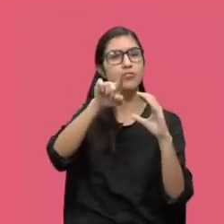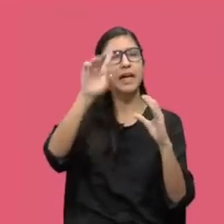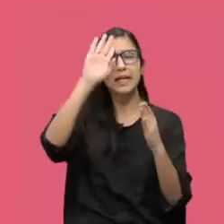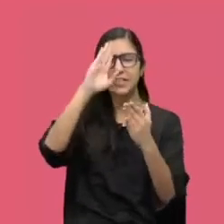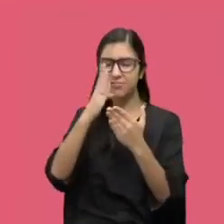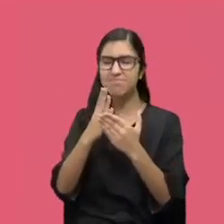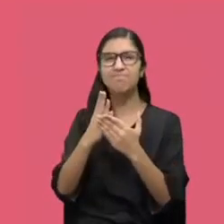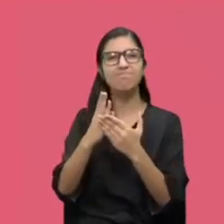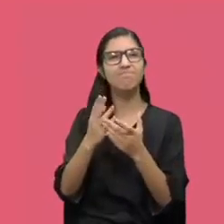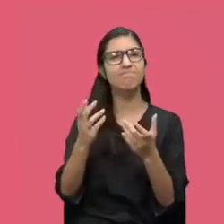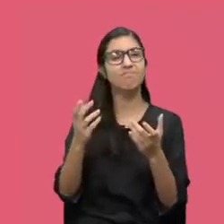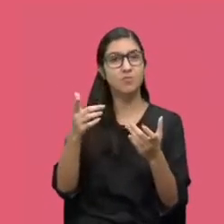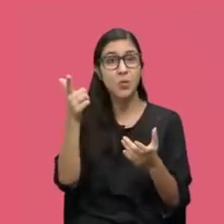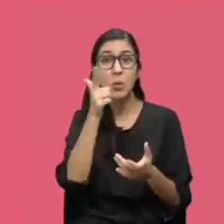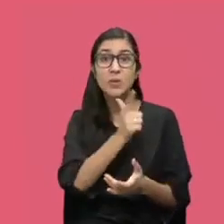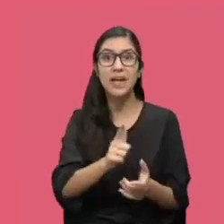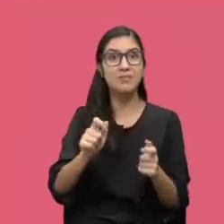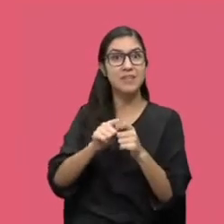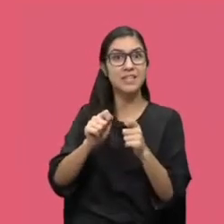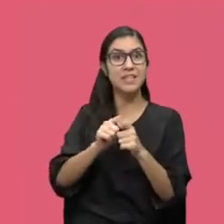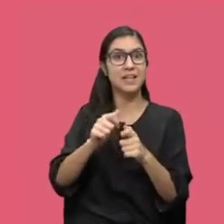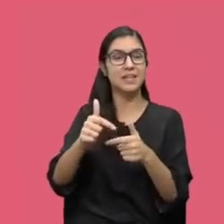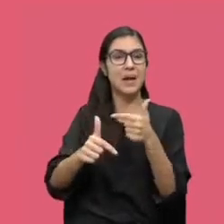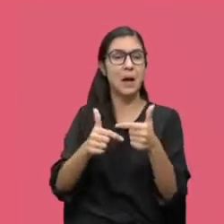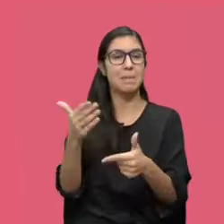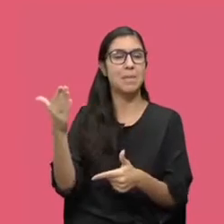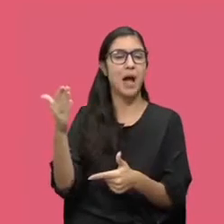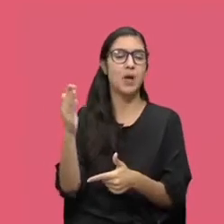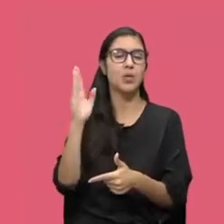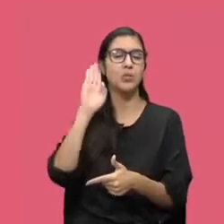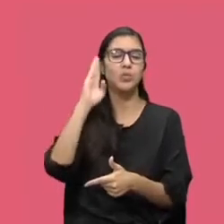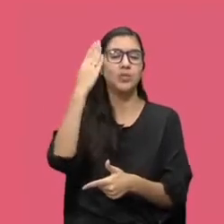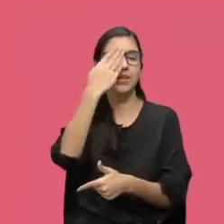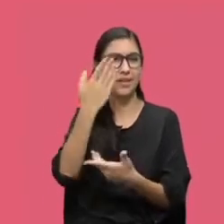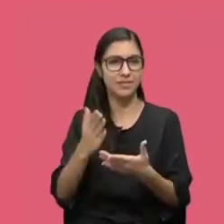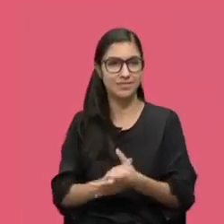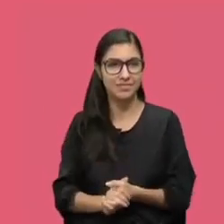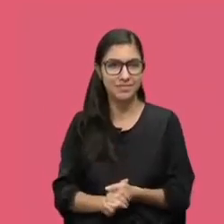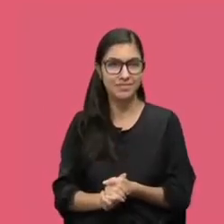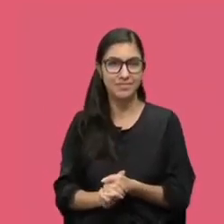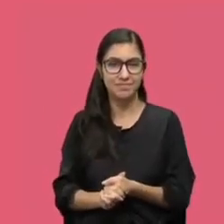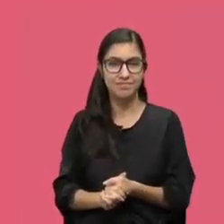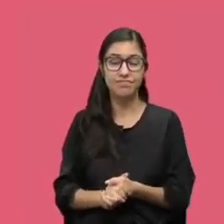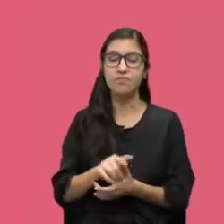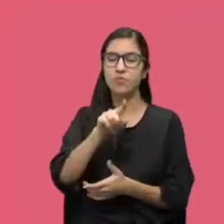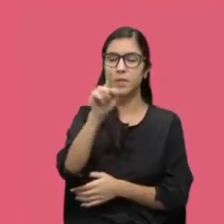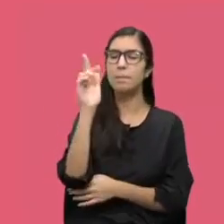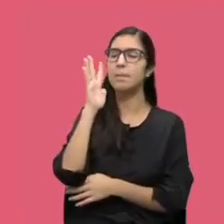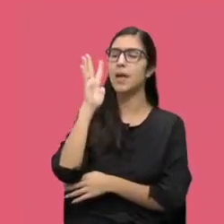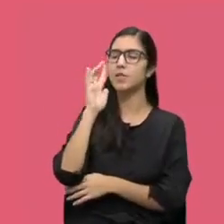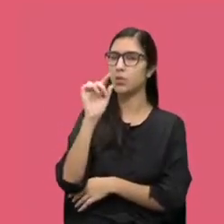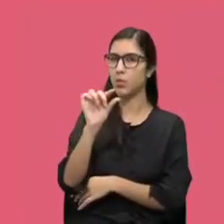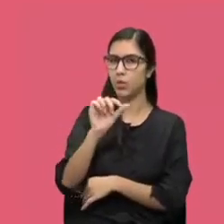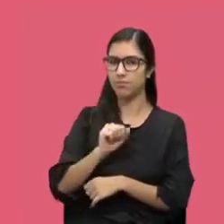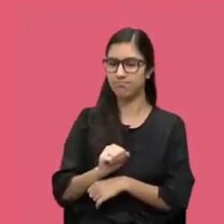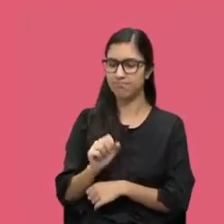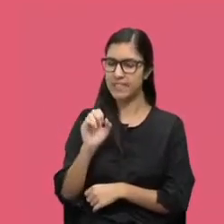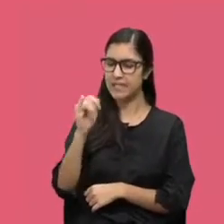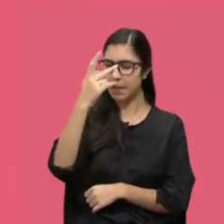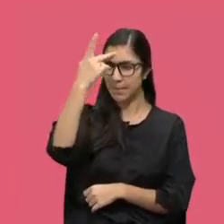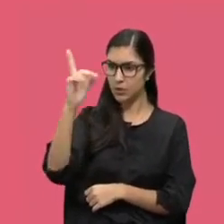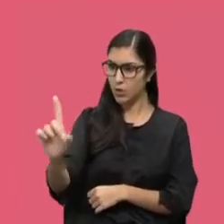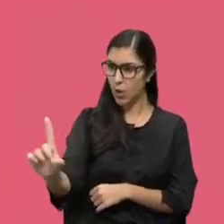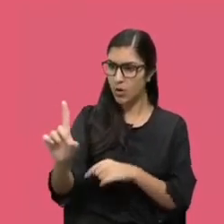acreditam que dariam conta de desempenhar com uma pessoa com surdo-cegueira? Então, pensem um pouquinho. Se eu tivesse uma